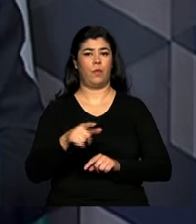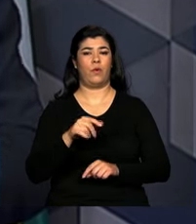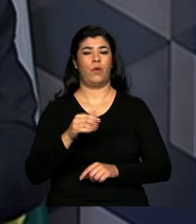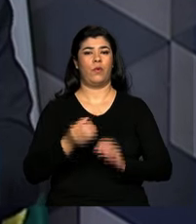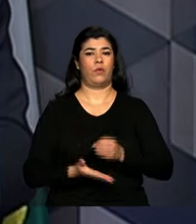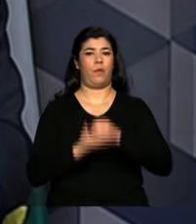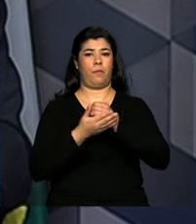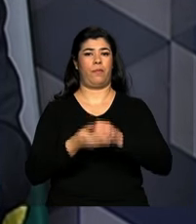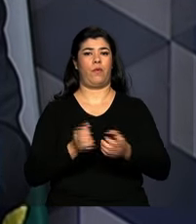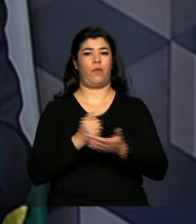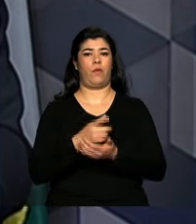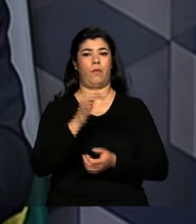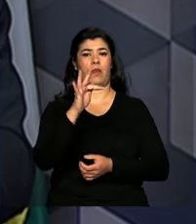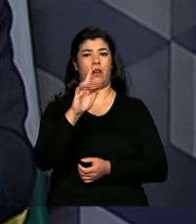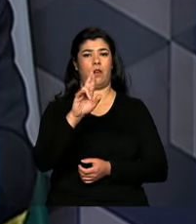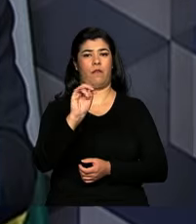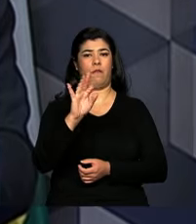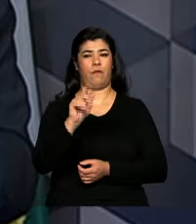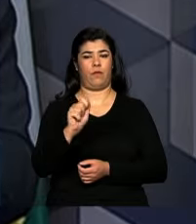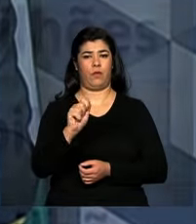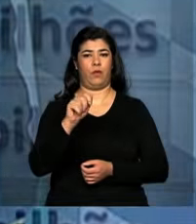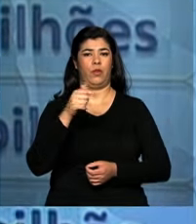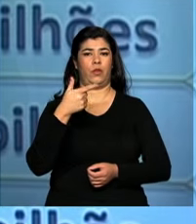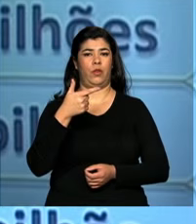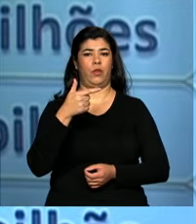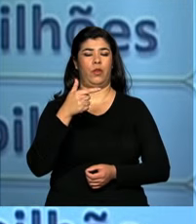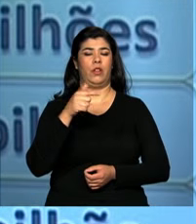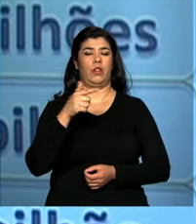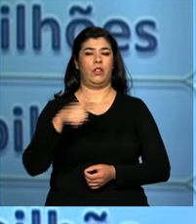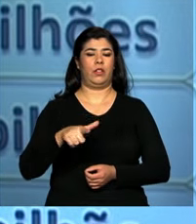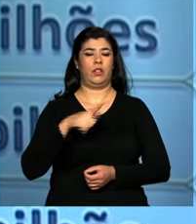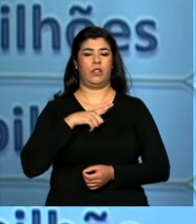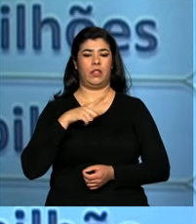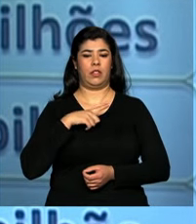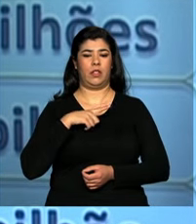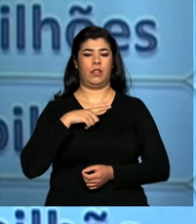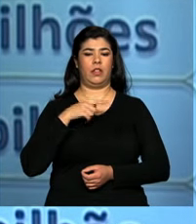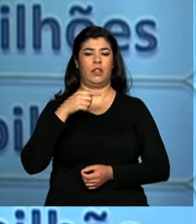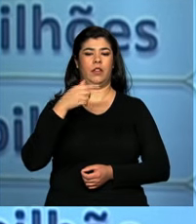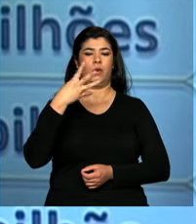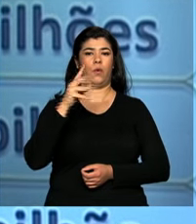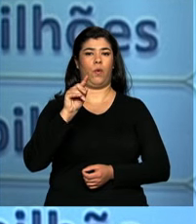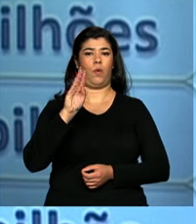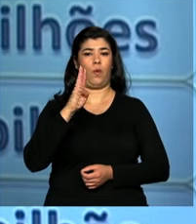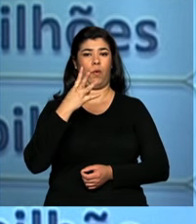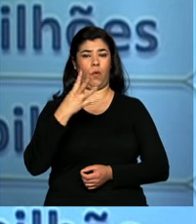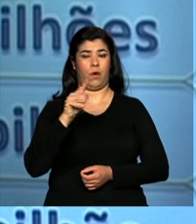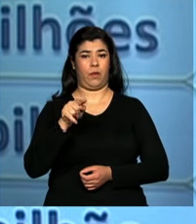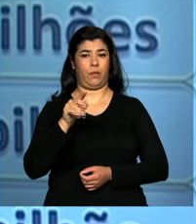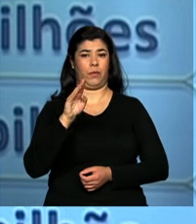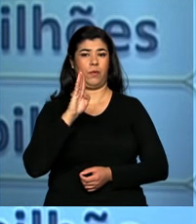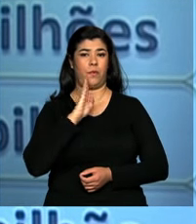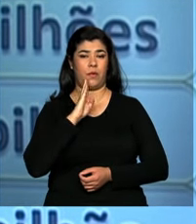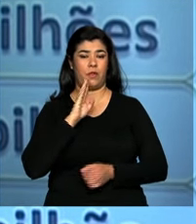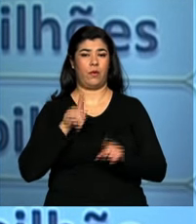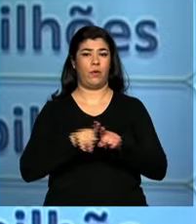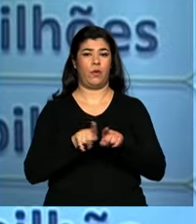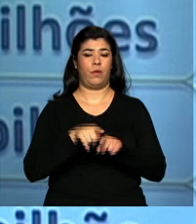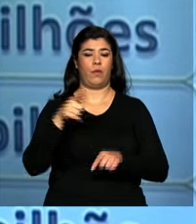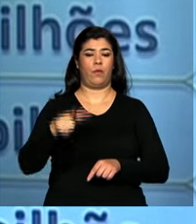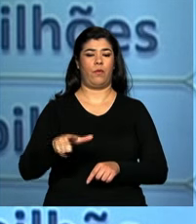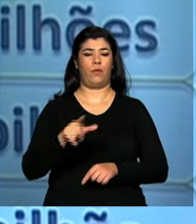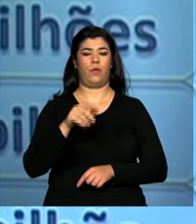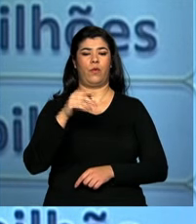bilhões, programa ABC, 2,7 bilhões, PCA, que é o programa de armazenagem, 1,5